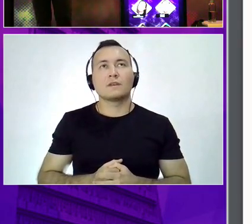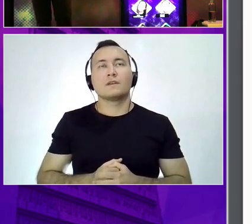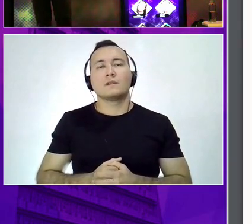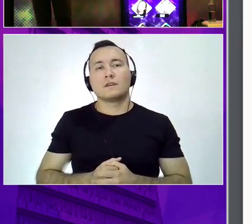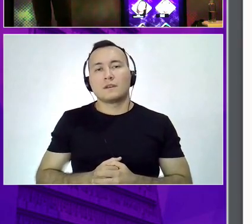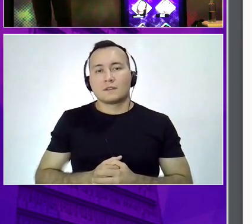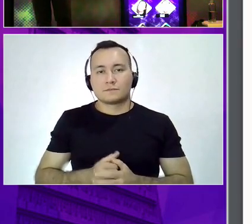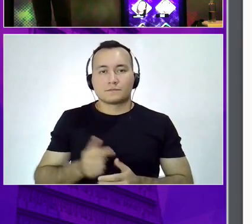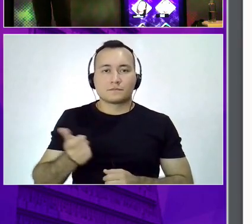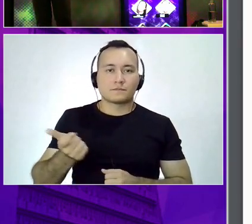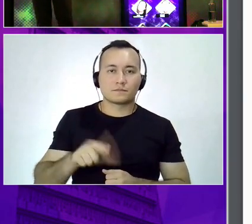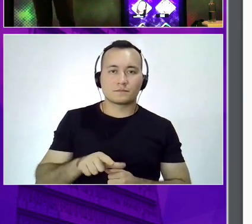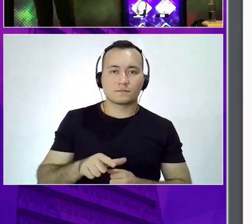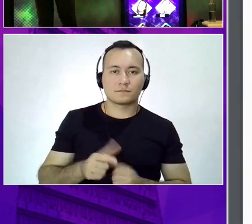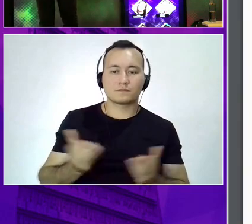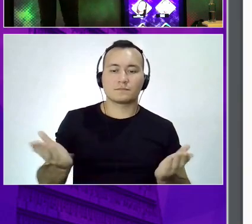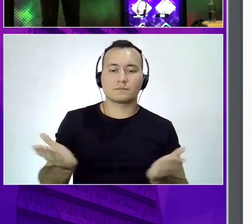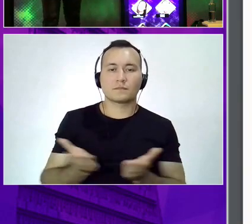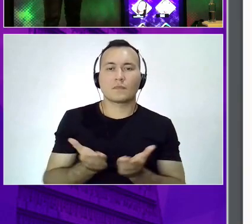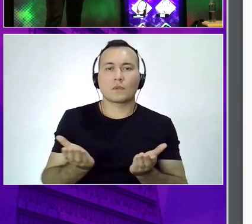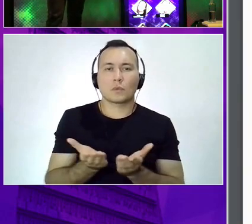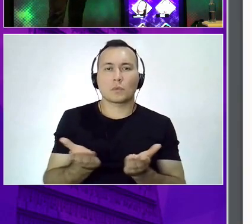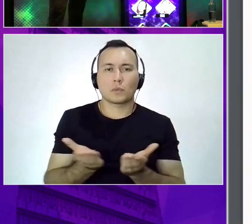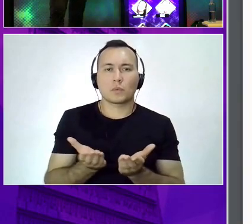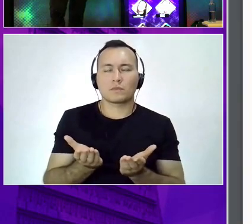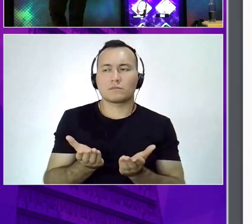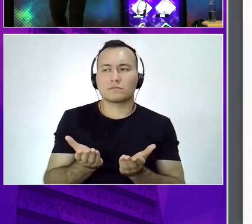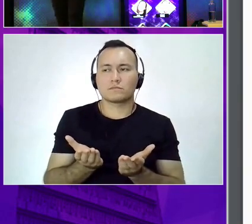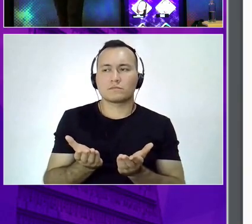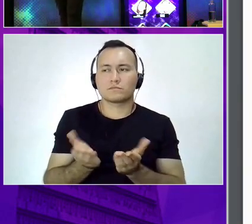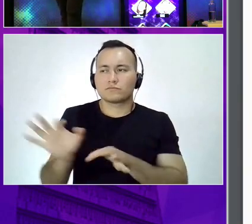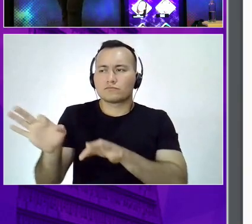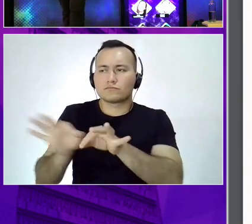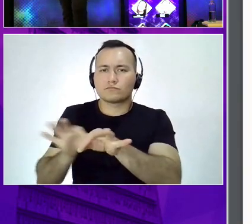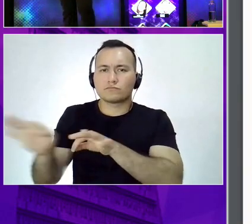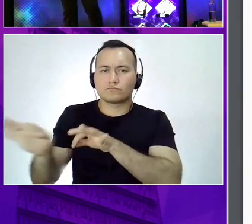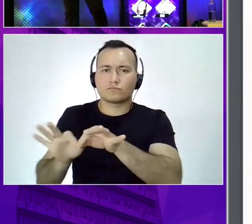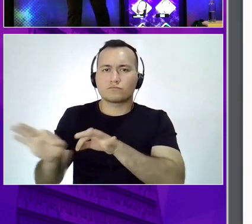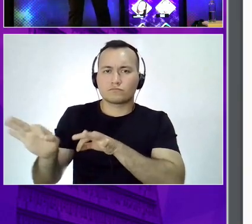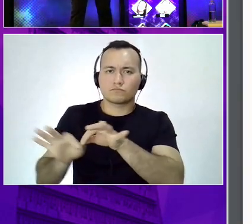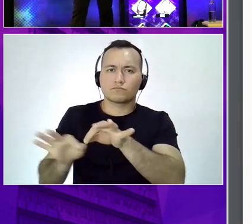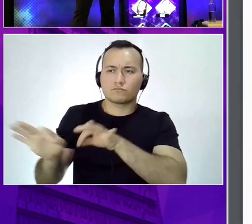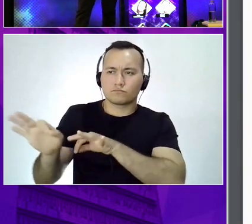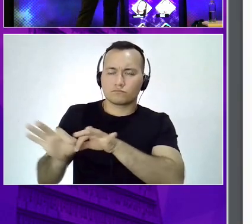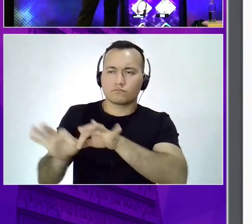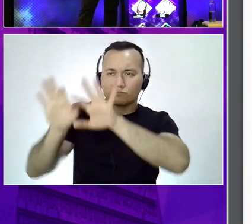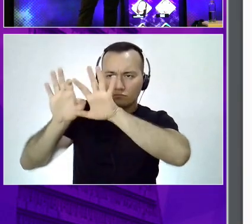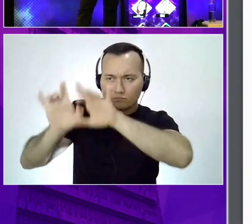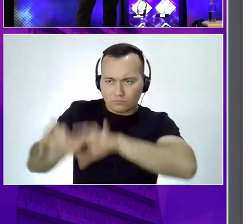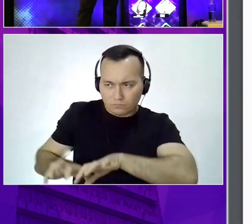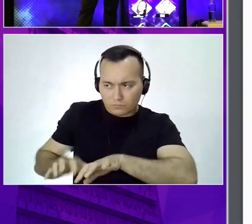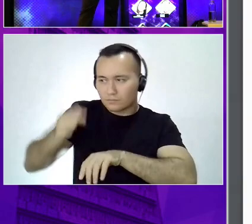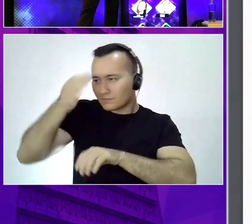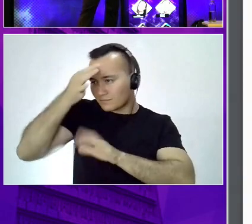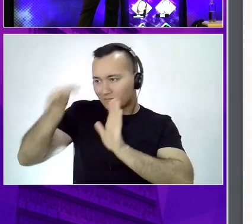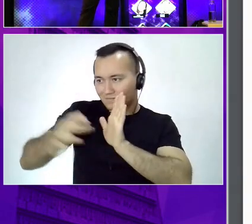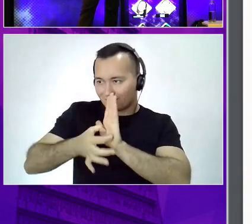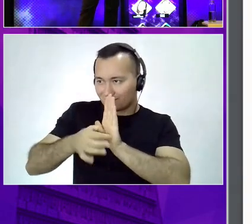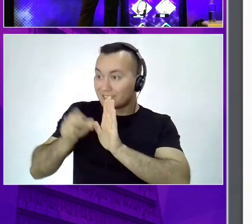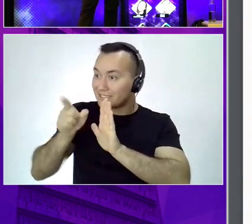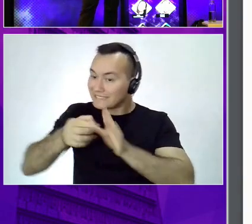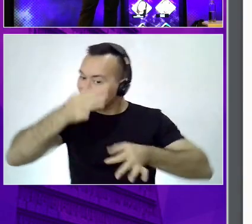gera uma inteligência artificial que não vai ter viés, não vai ter bias, a gente está construindo através de